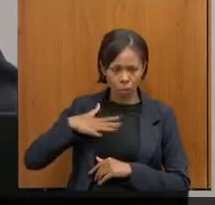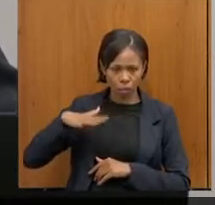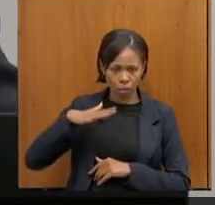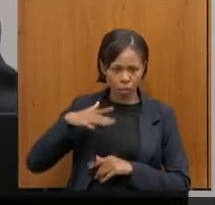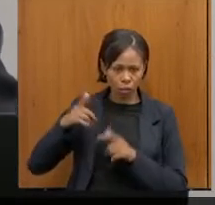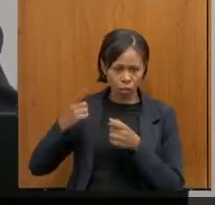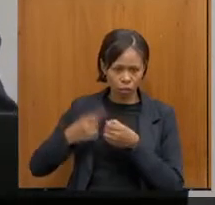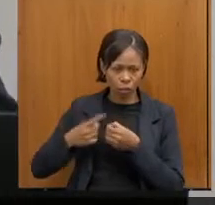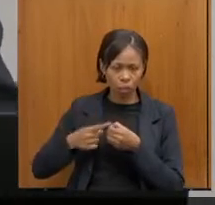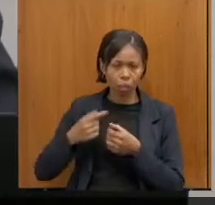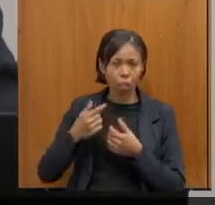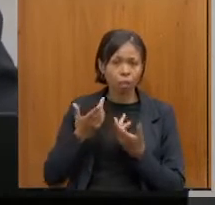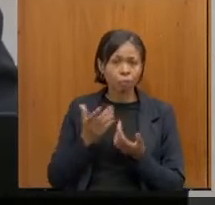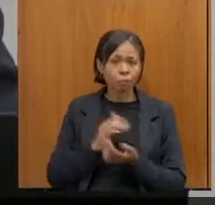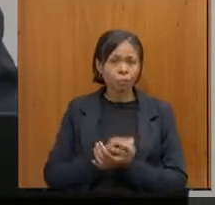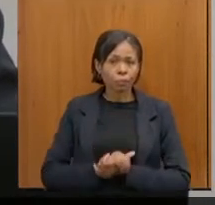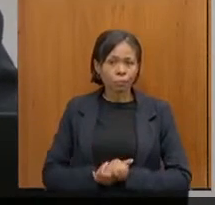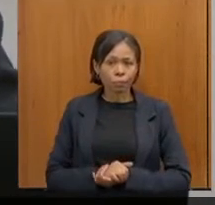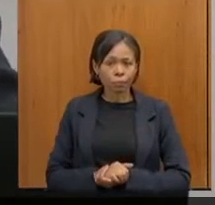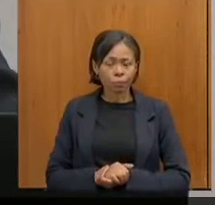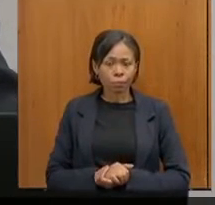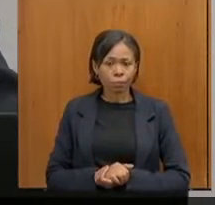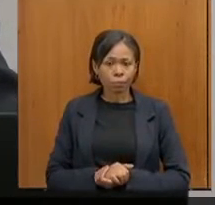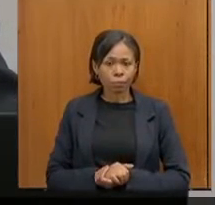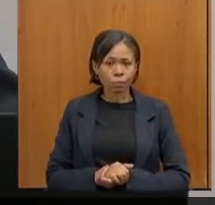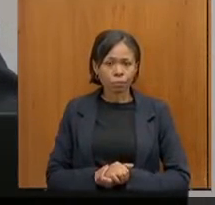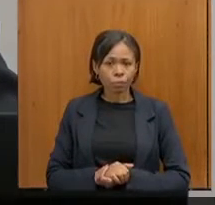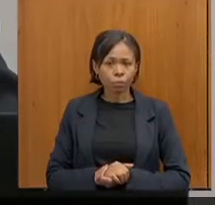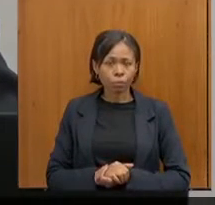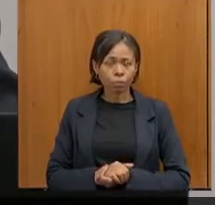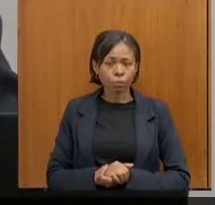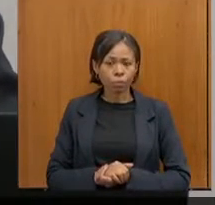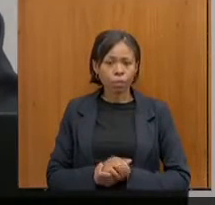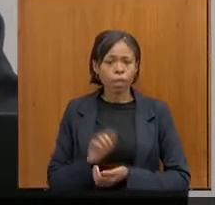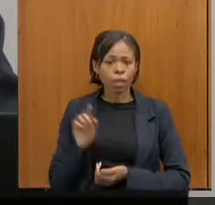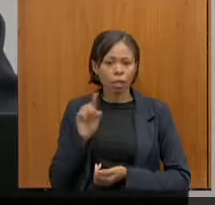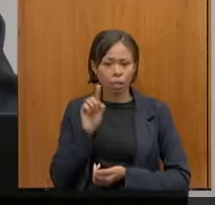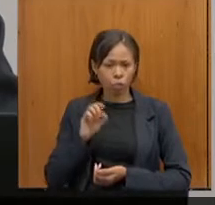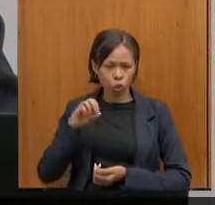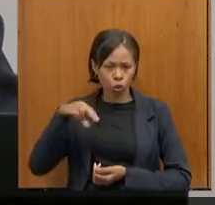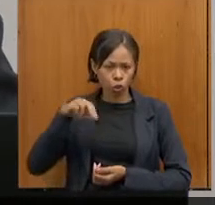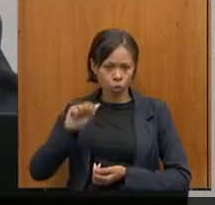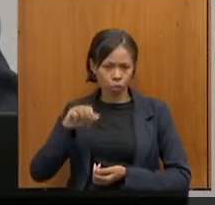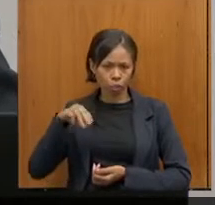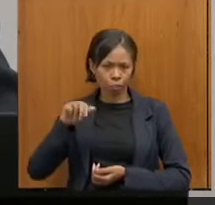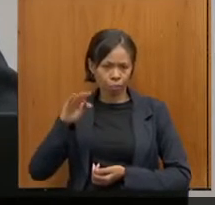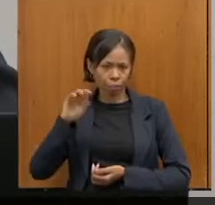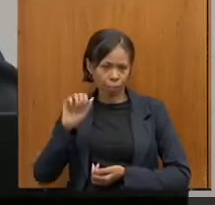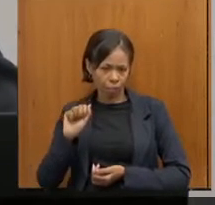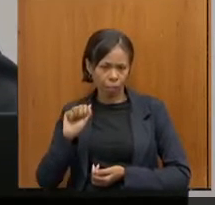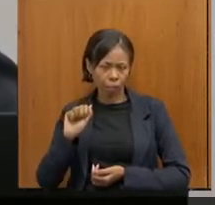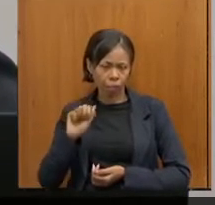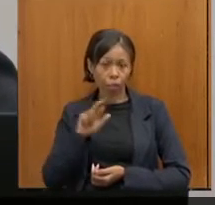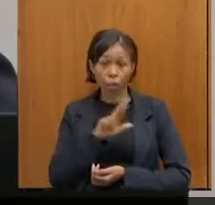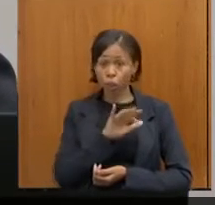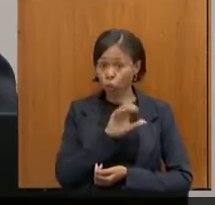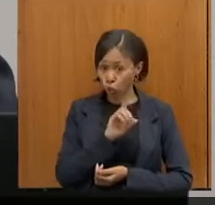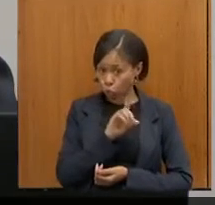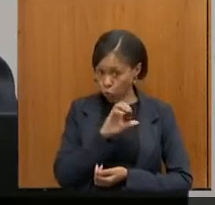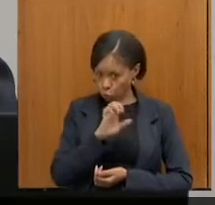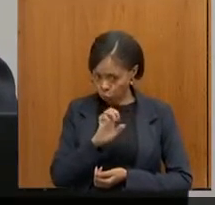sou filho de Mariana mas ato muito na região da Zona da Mata em especial do Rio Doce na região de Ponte Nova